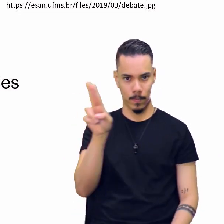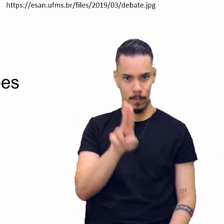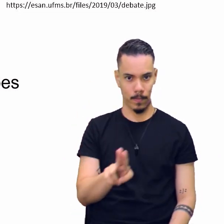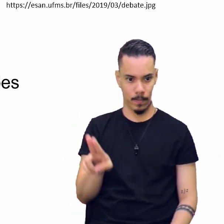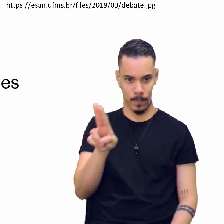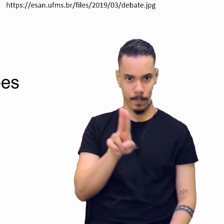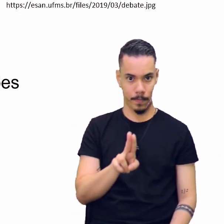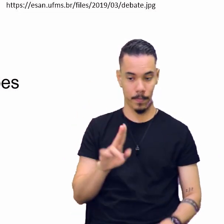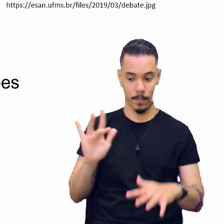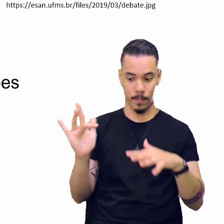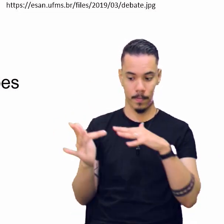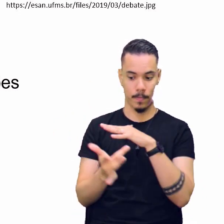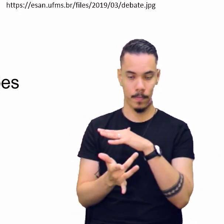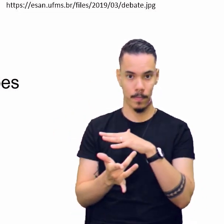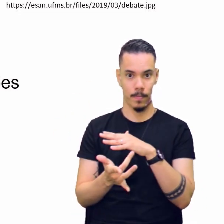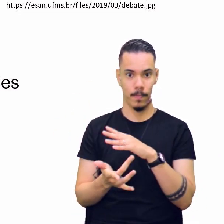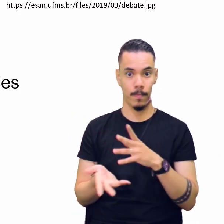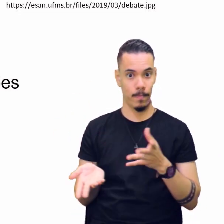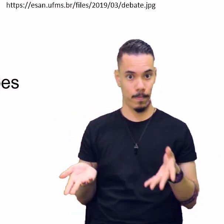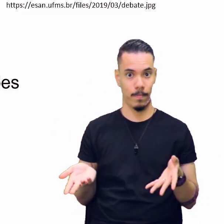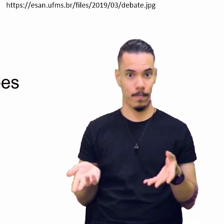social?